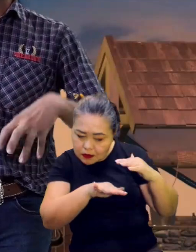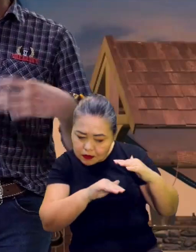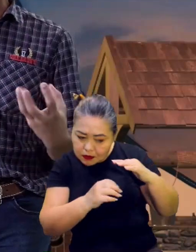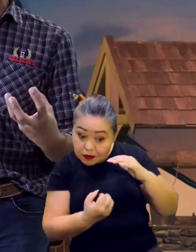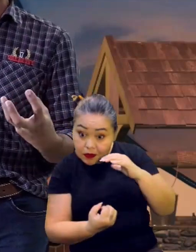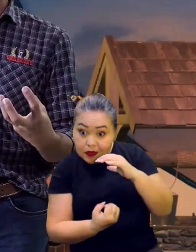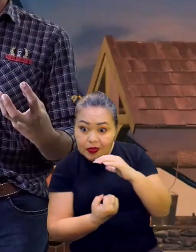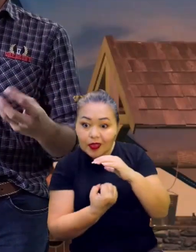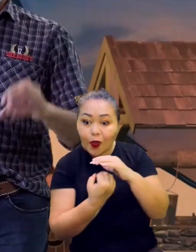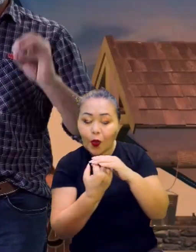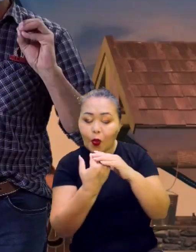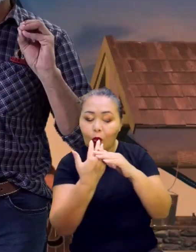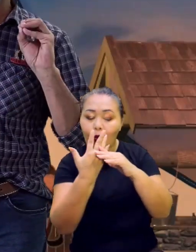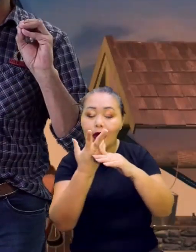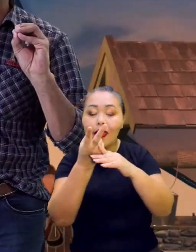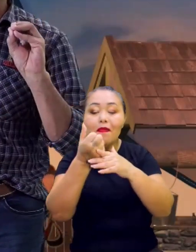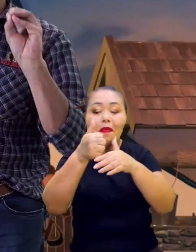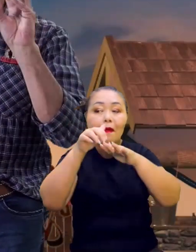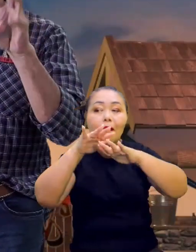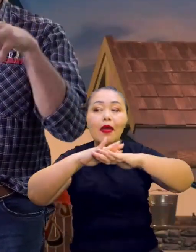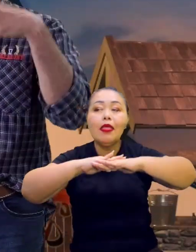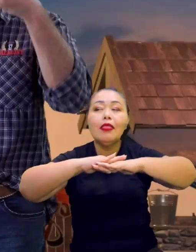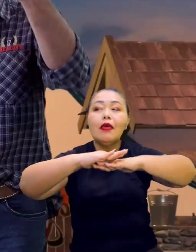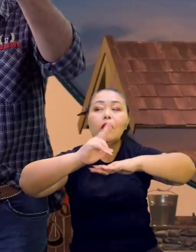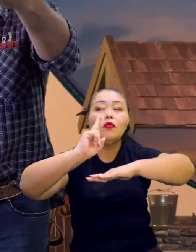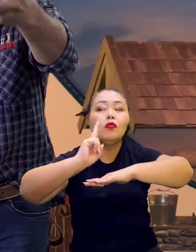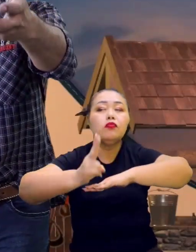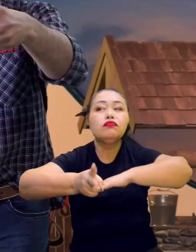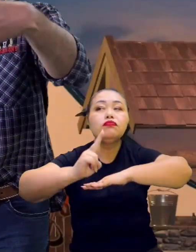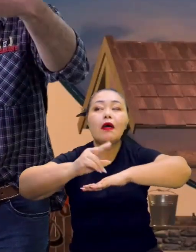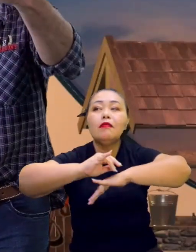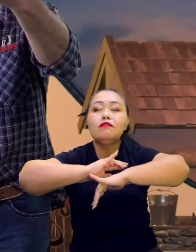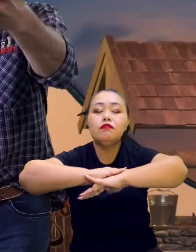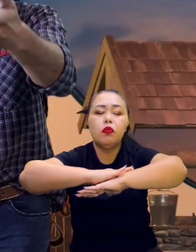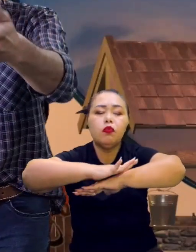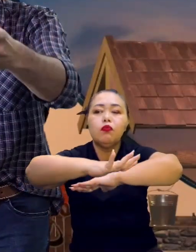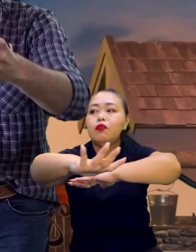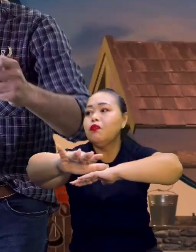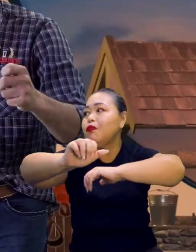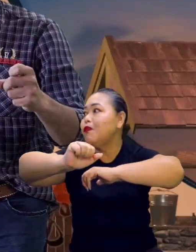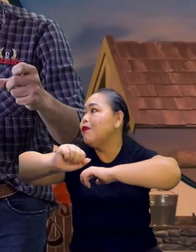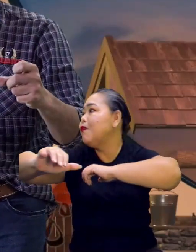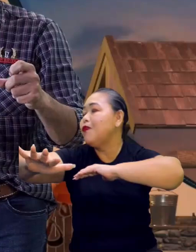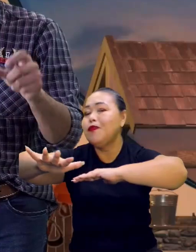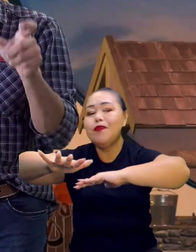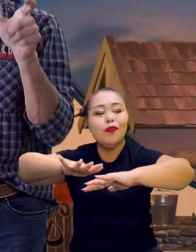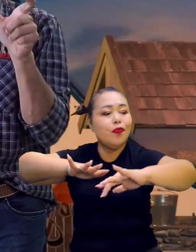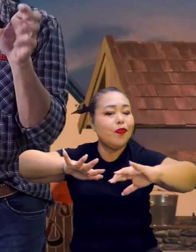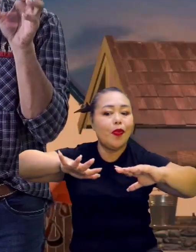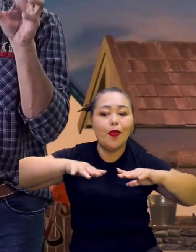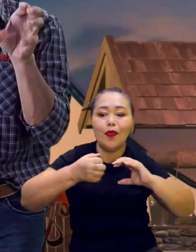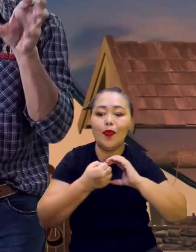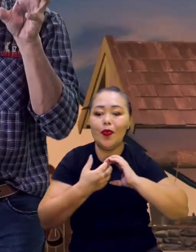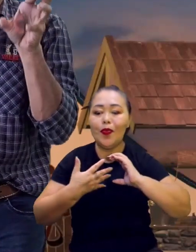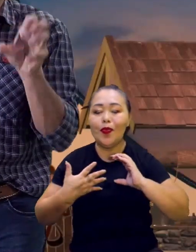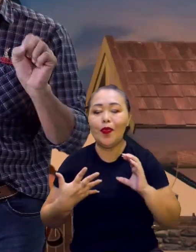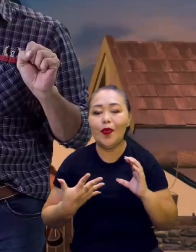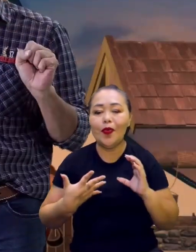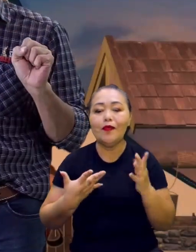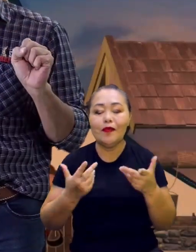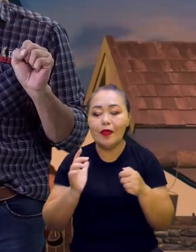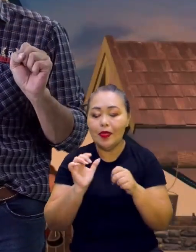surgir, manter e ainda continuar propagando, difundindo as suas características que têm